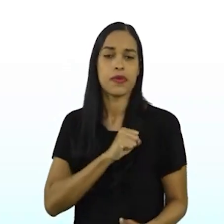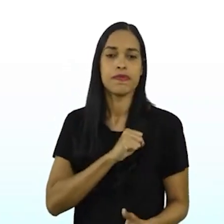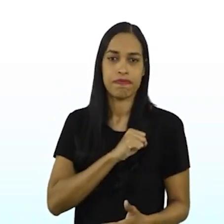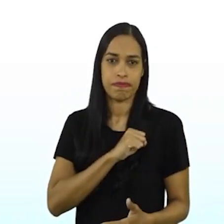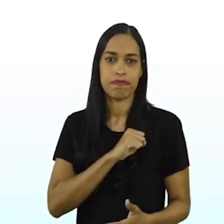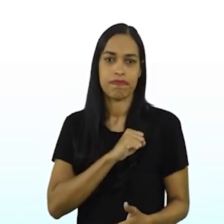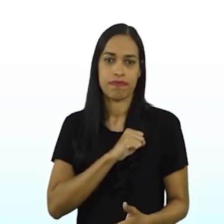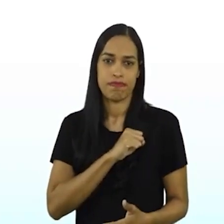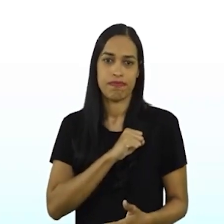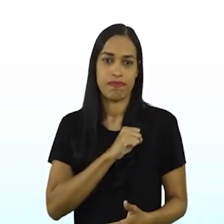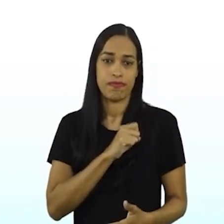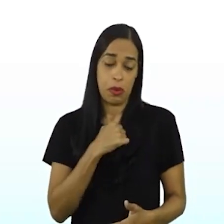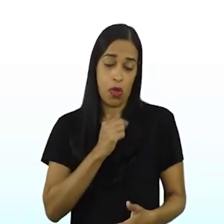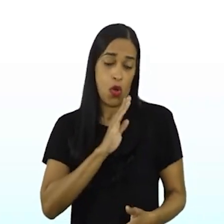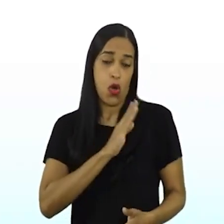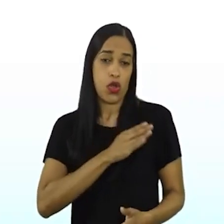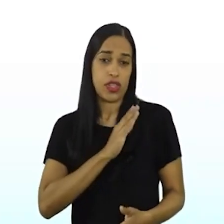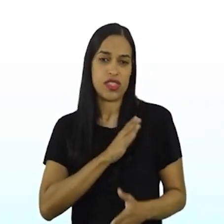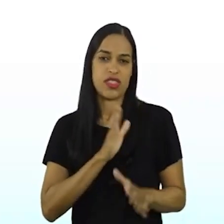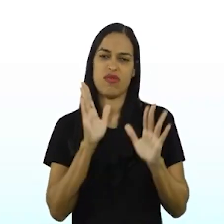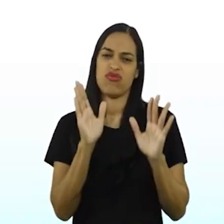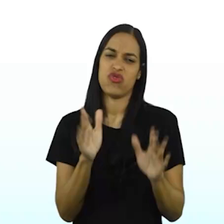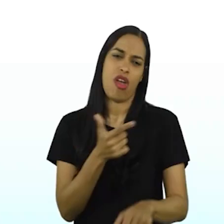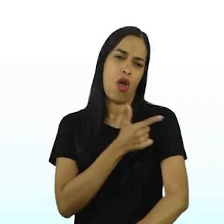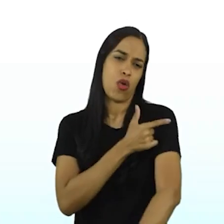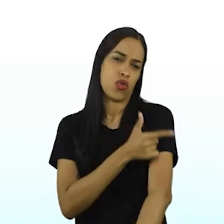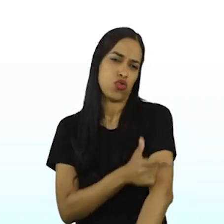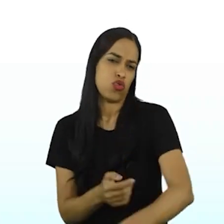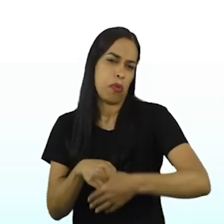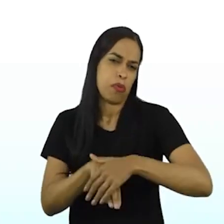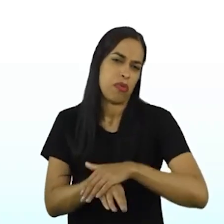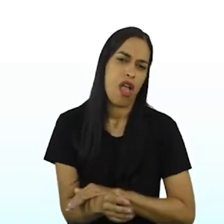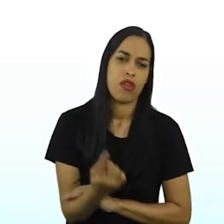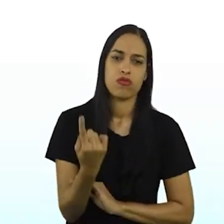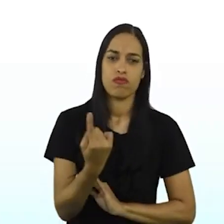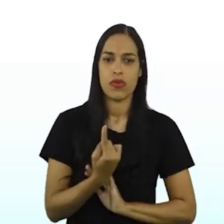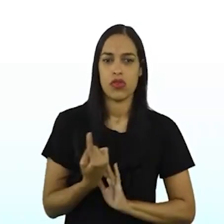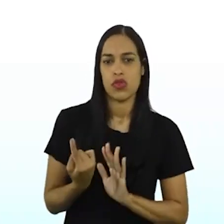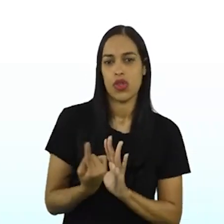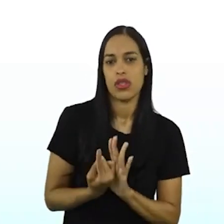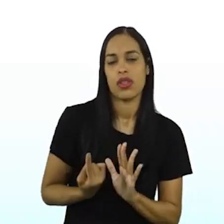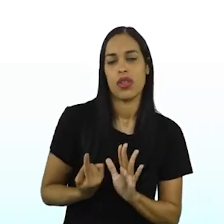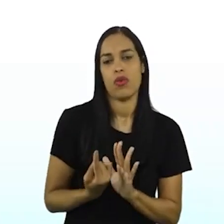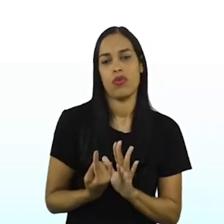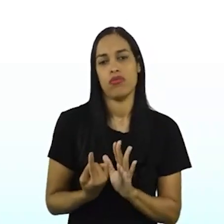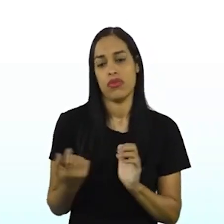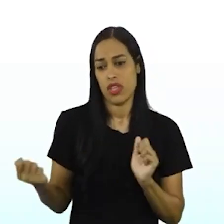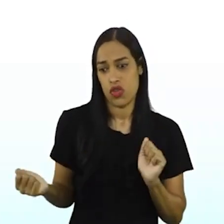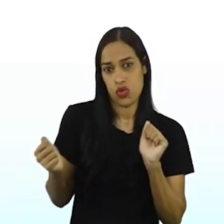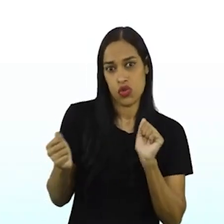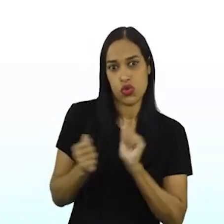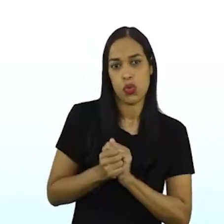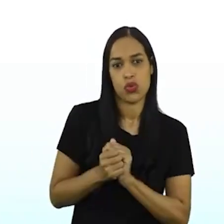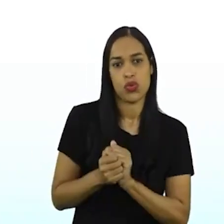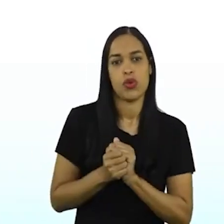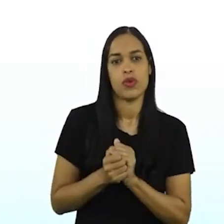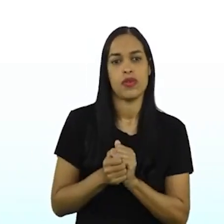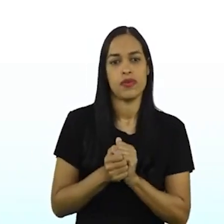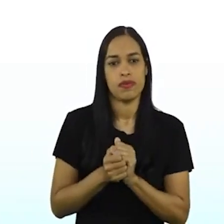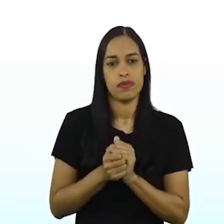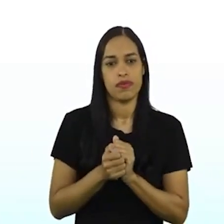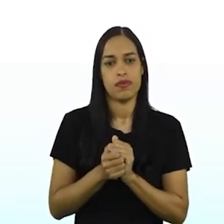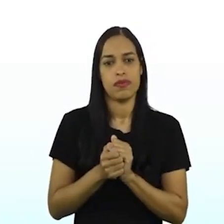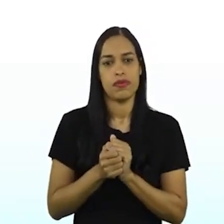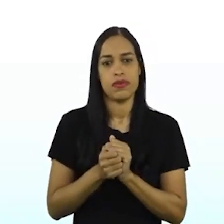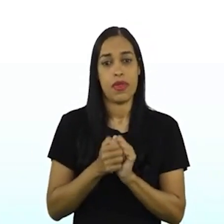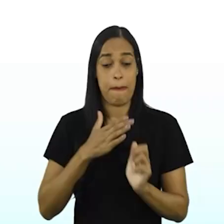mim. O meu coração já estava acostumado com a solidão. Quem diria que ao meu